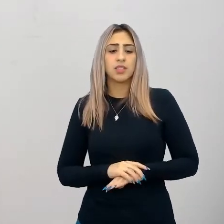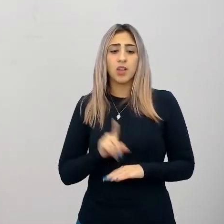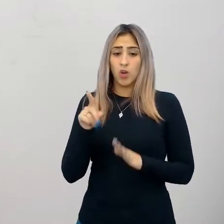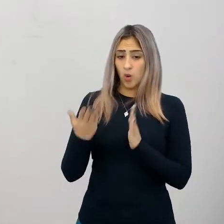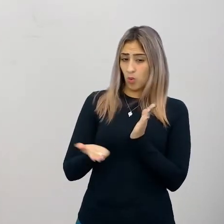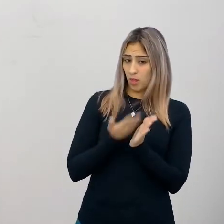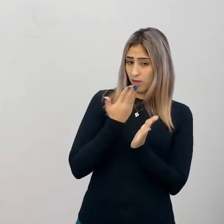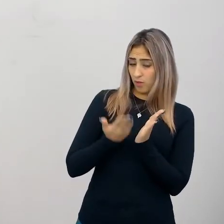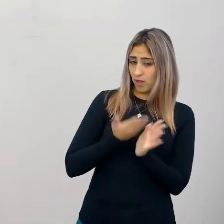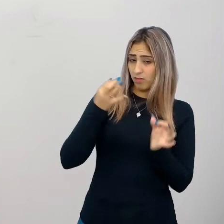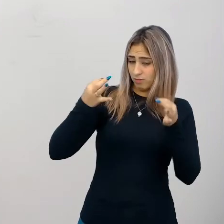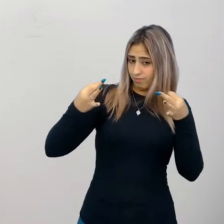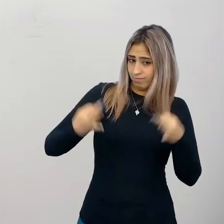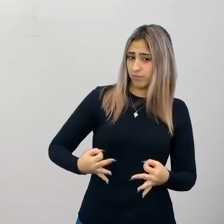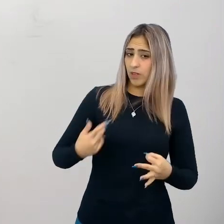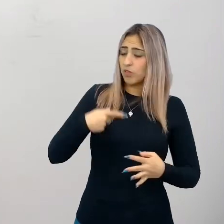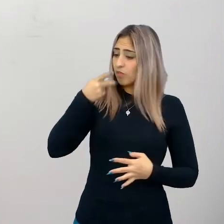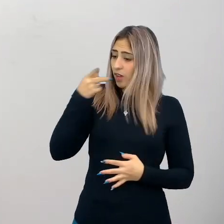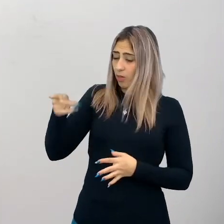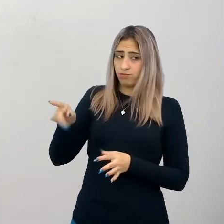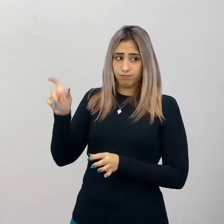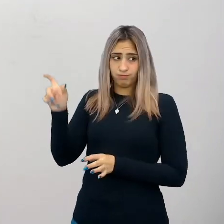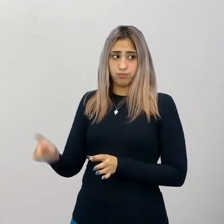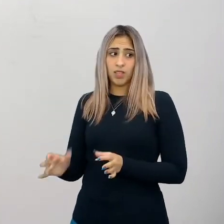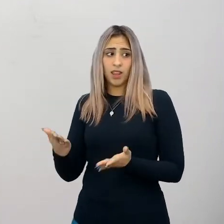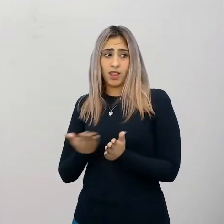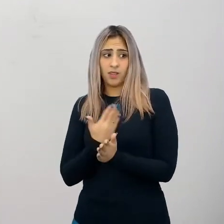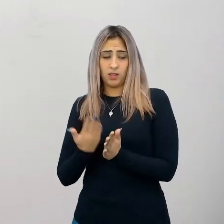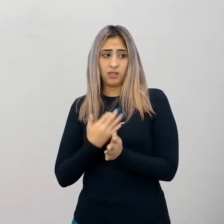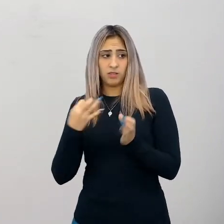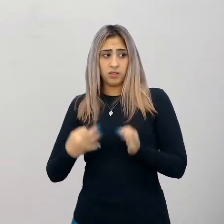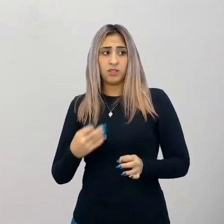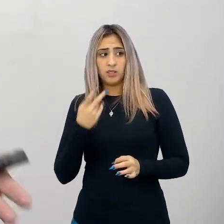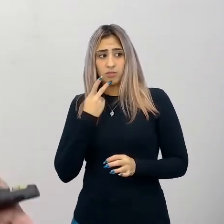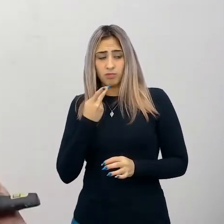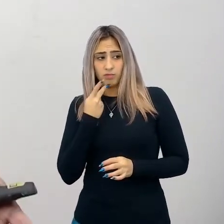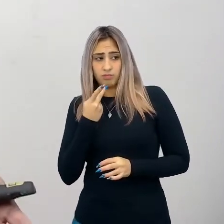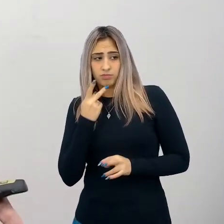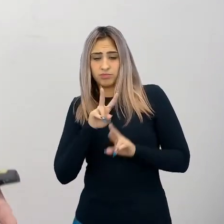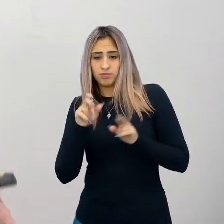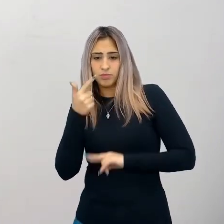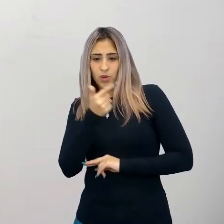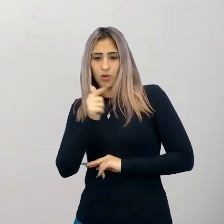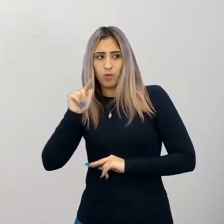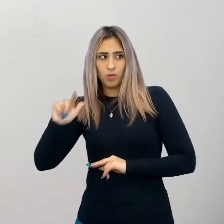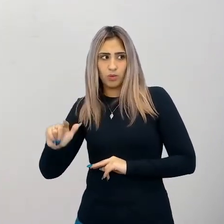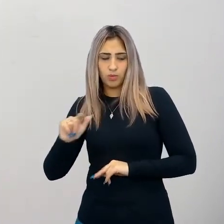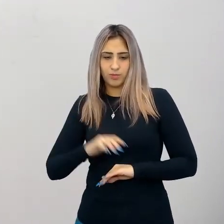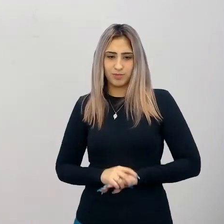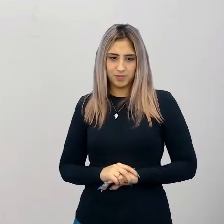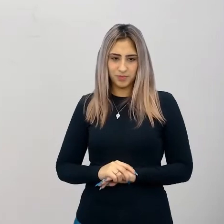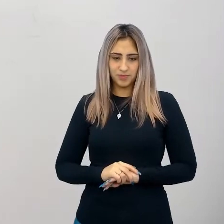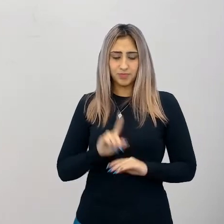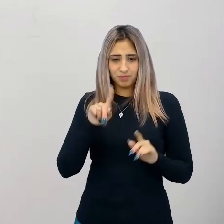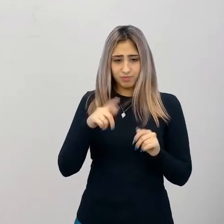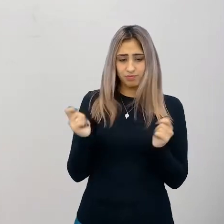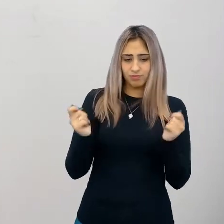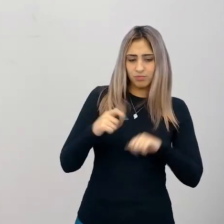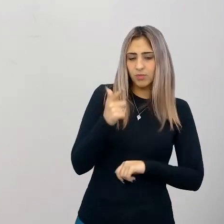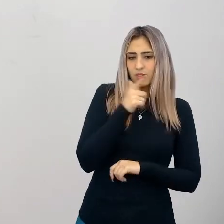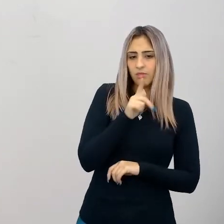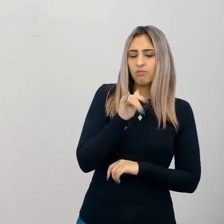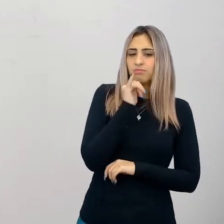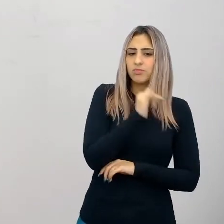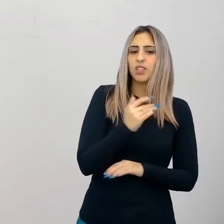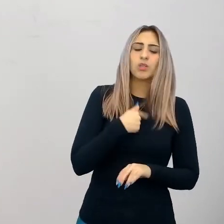o livro, e eu falo para você, porque você faz aula sobre isso e outro componente, outro aprofundamento. É possível dizer que os